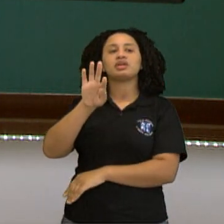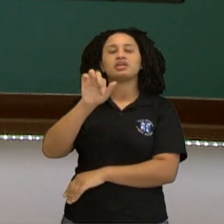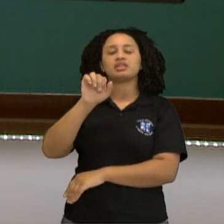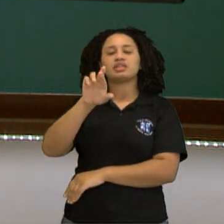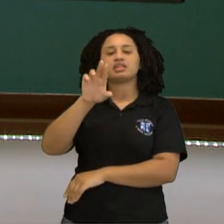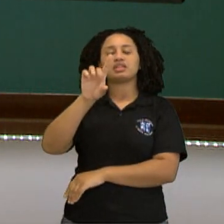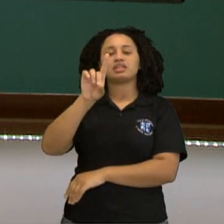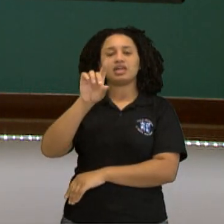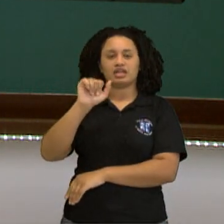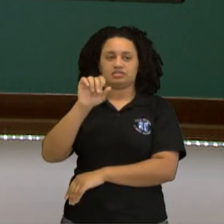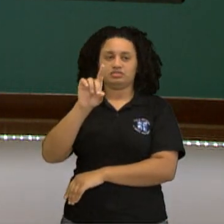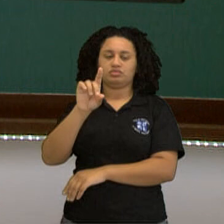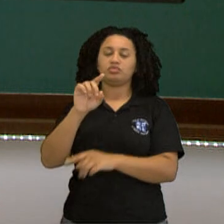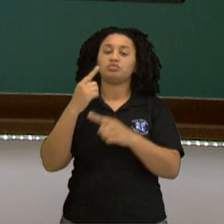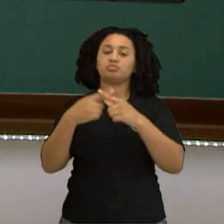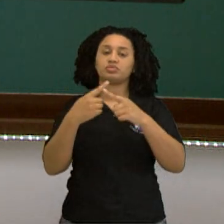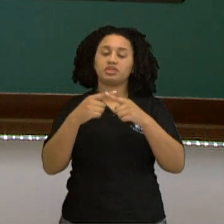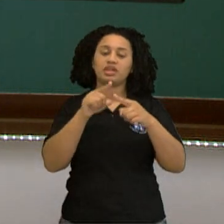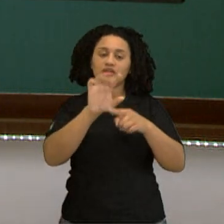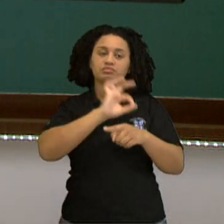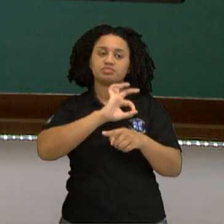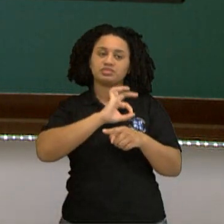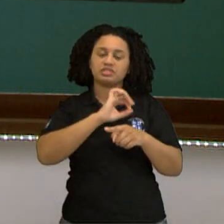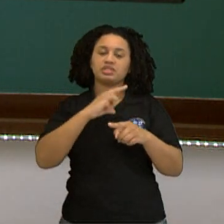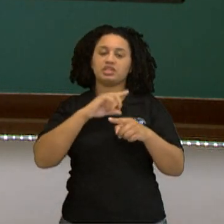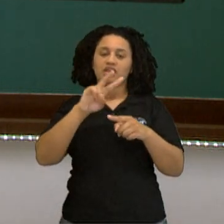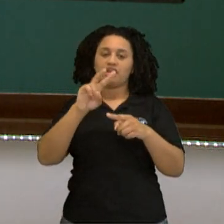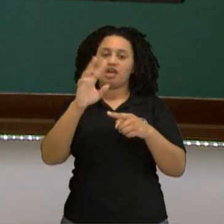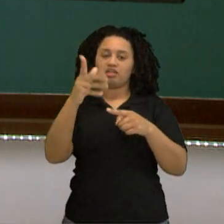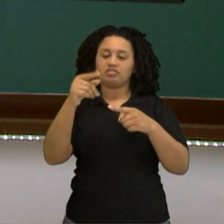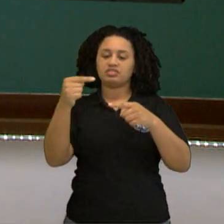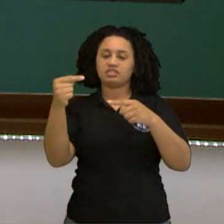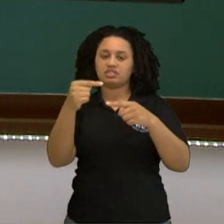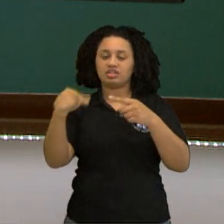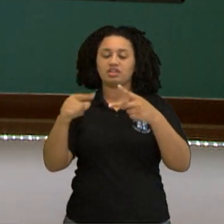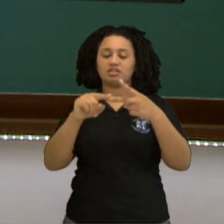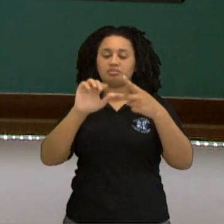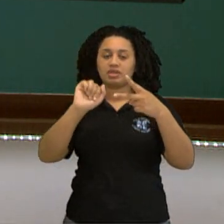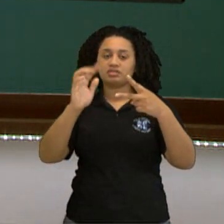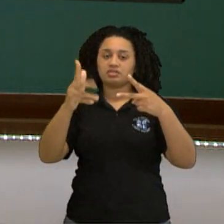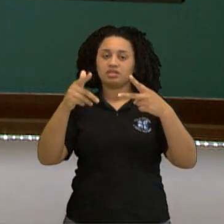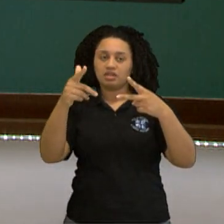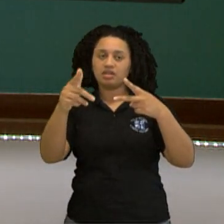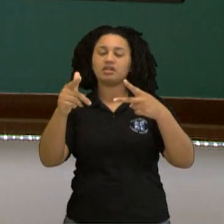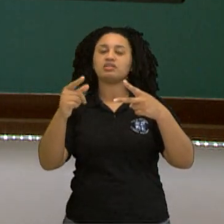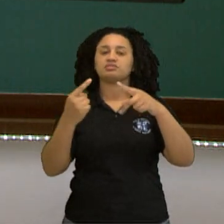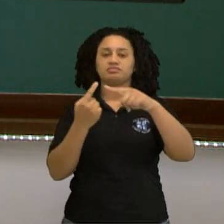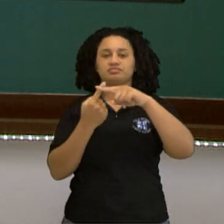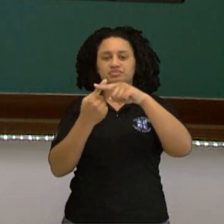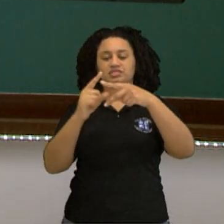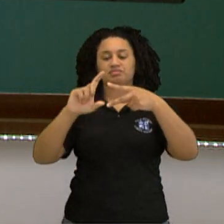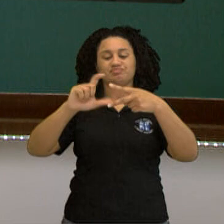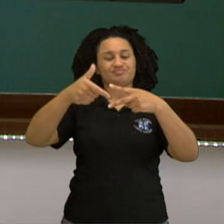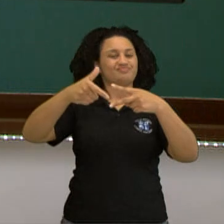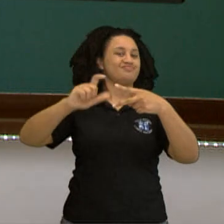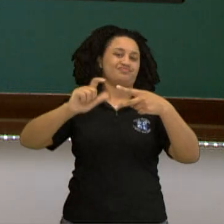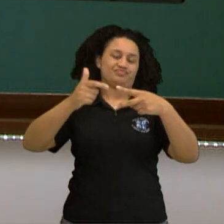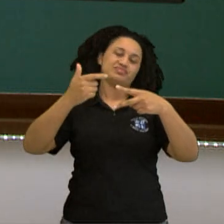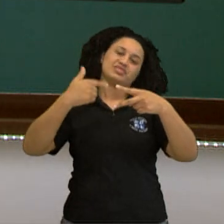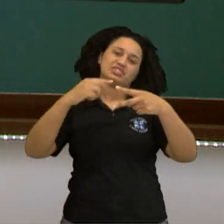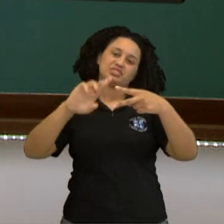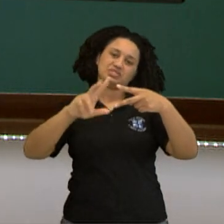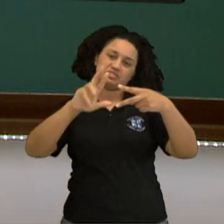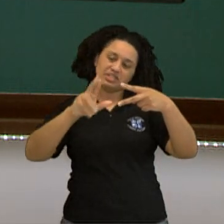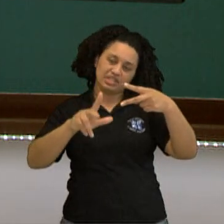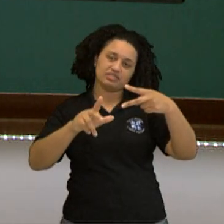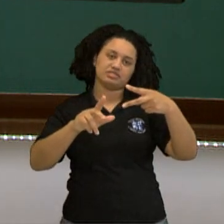posto do guarda, eu tenho uma velocidade negativa, mas uma aceleração positiva, ou seja, sinais